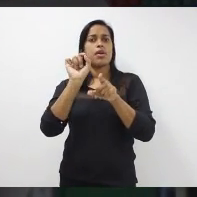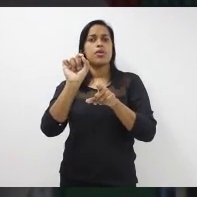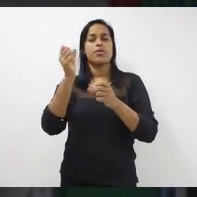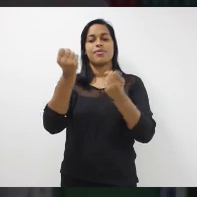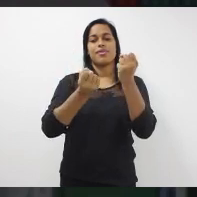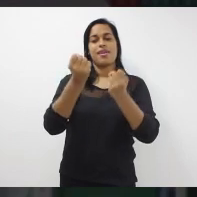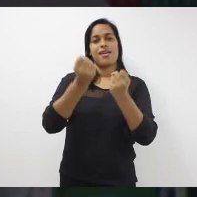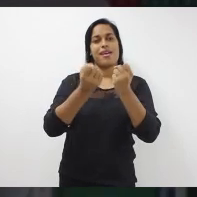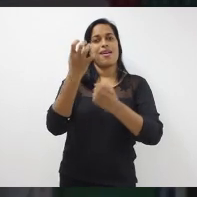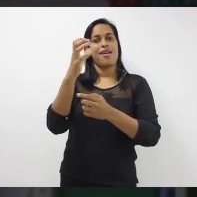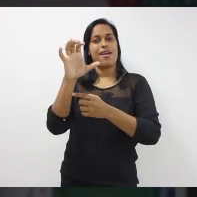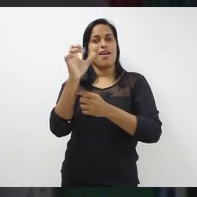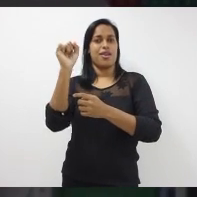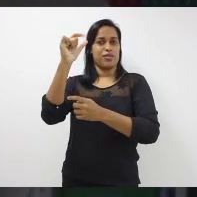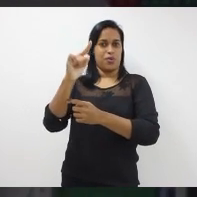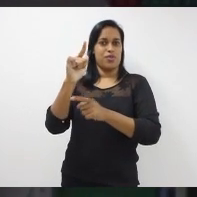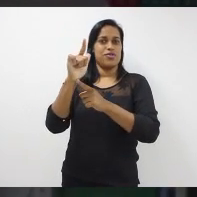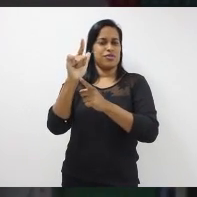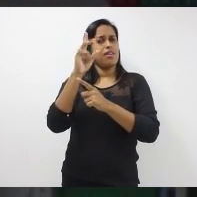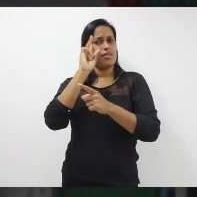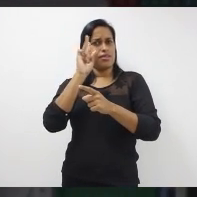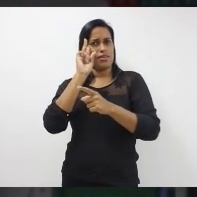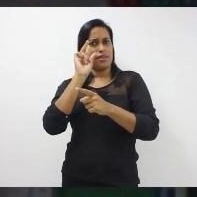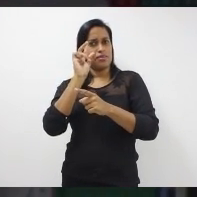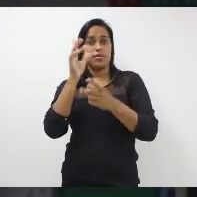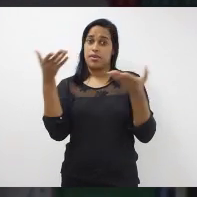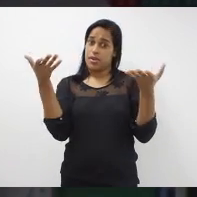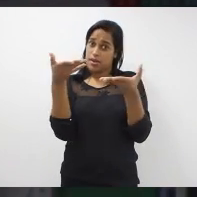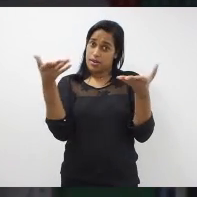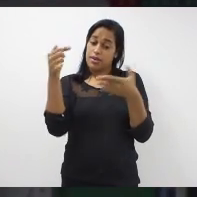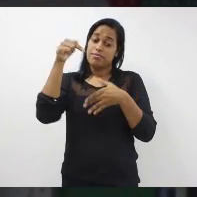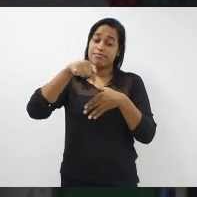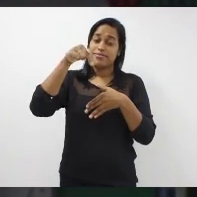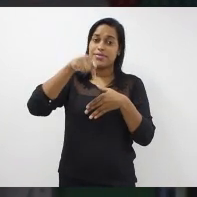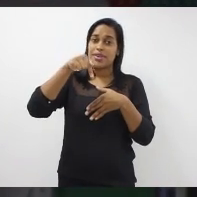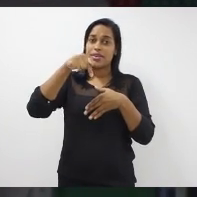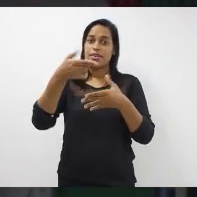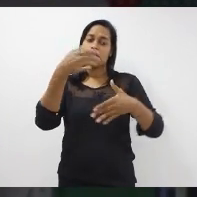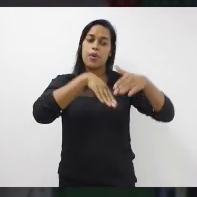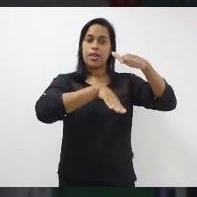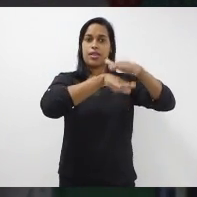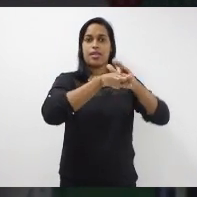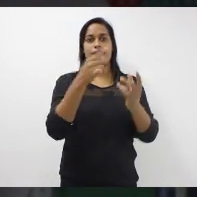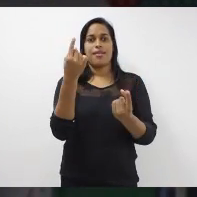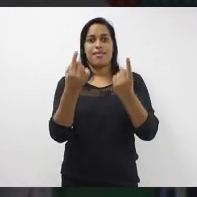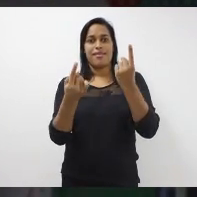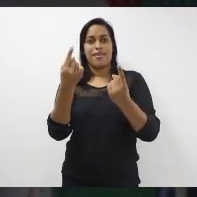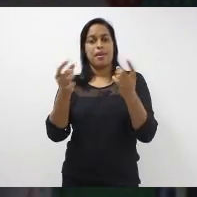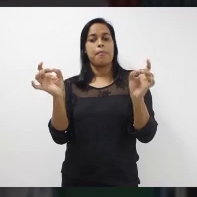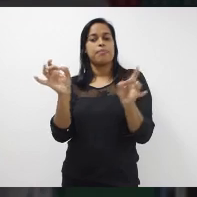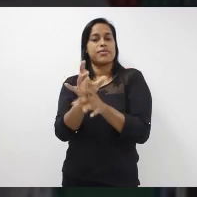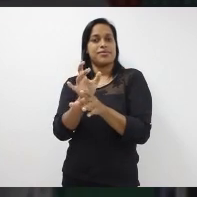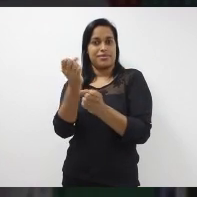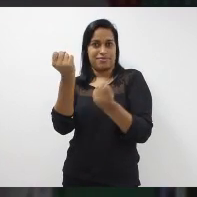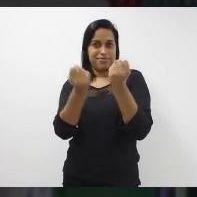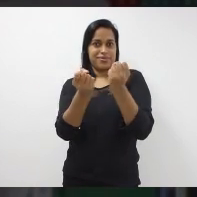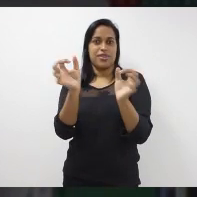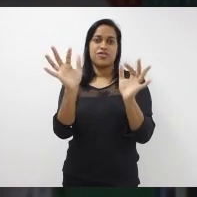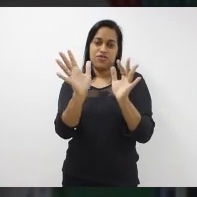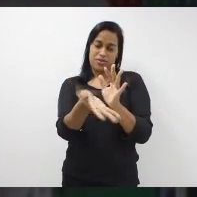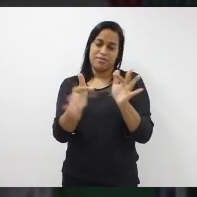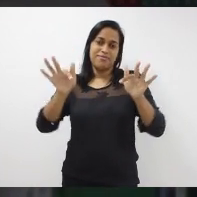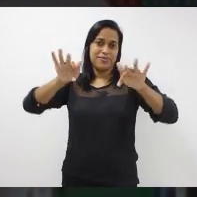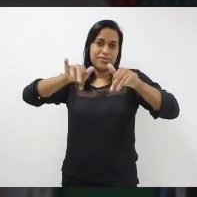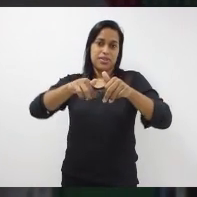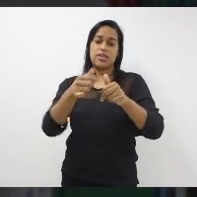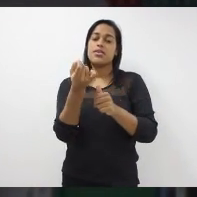carro? Pois bem, aqui, numa demanda independente, eu vou ter o carro pronto. O carro pronto faz